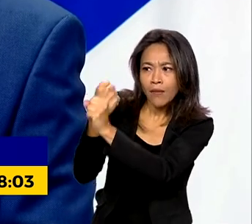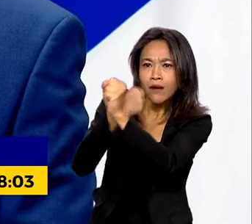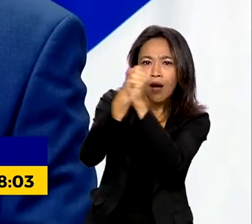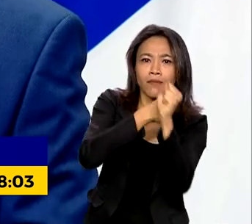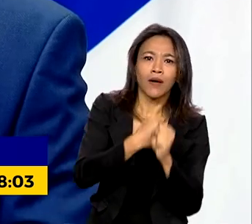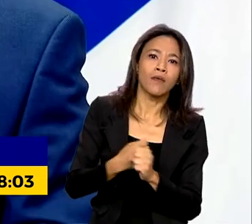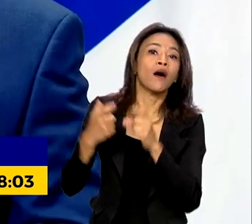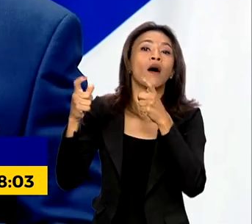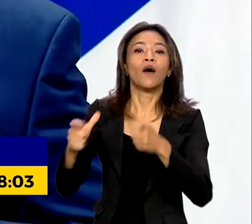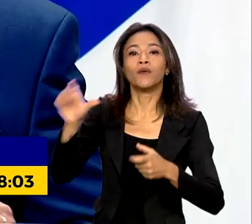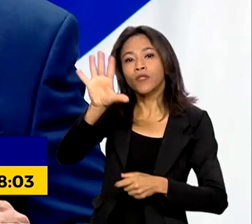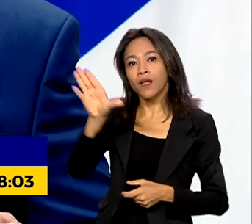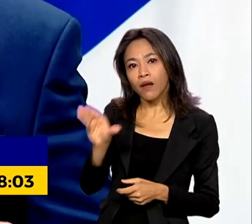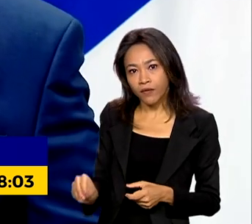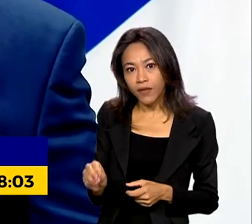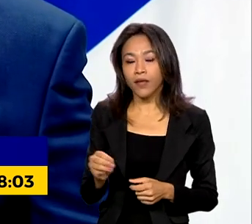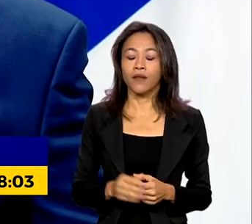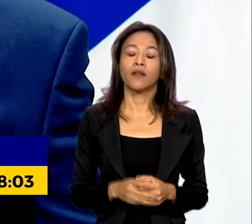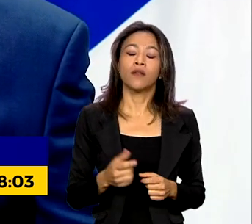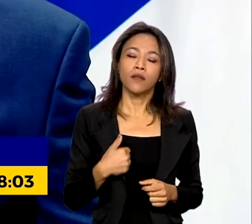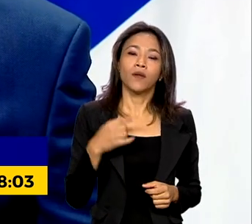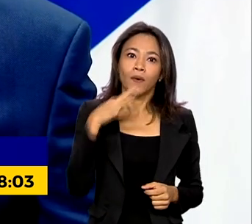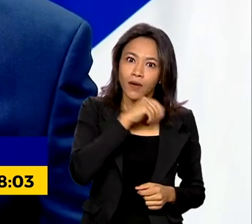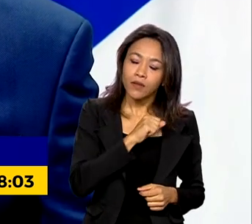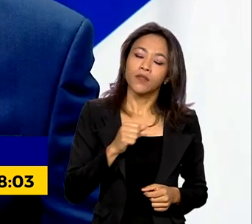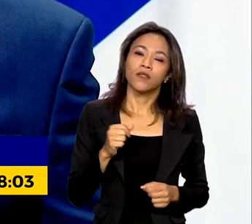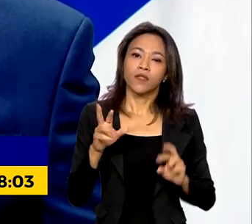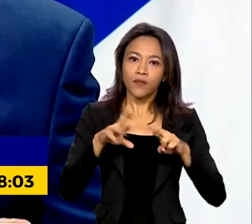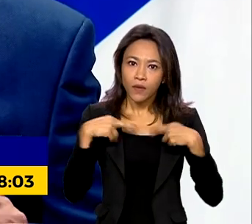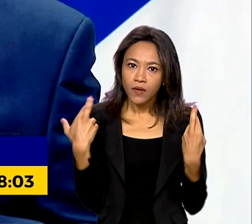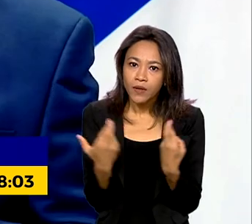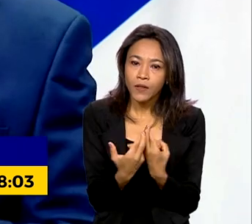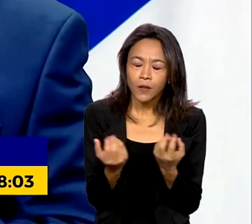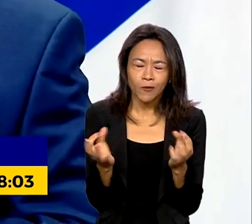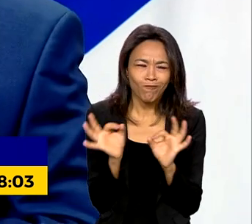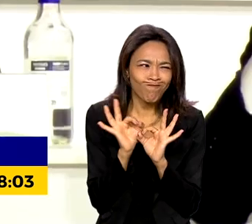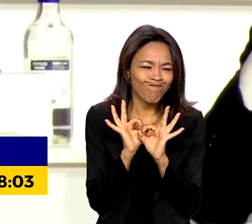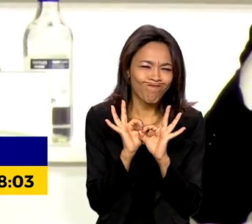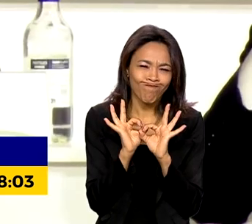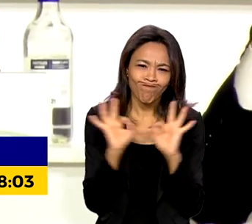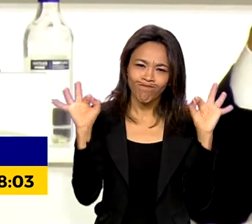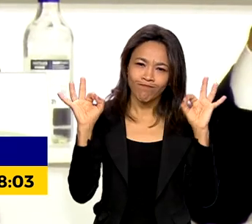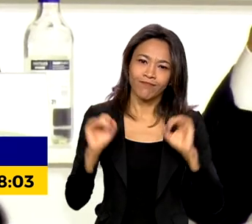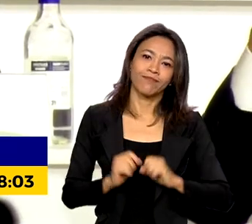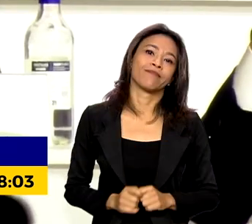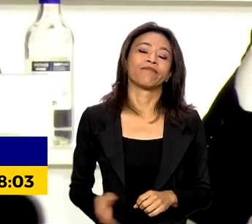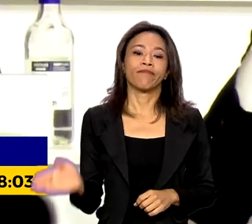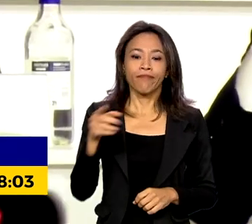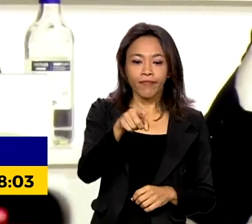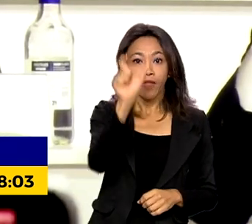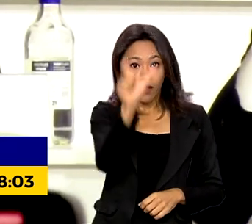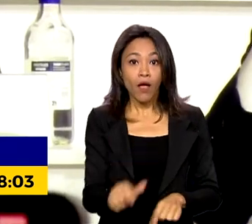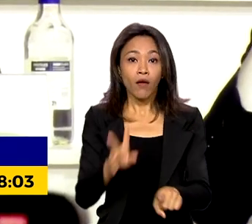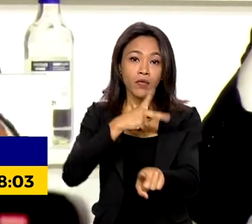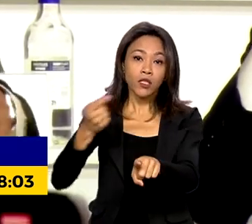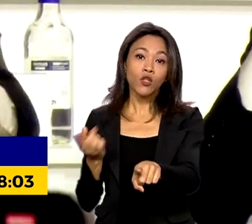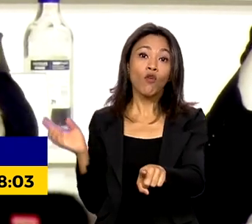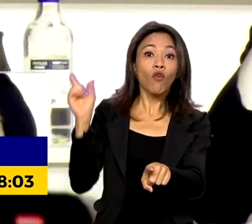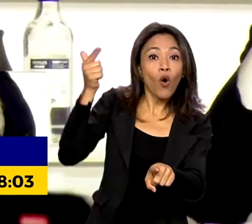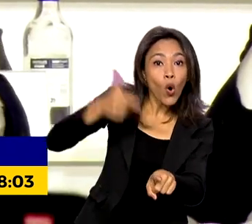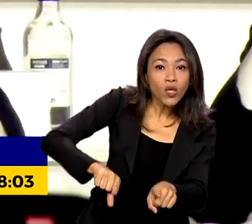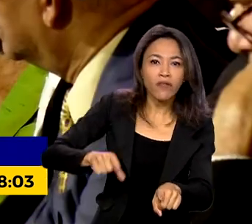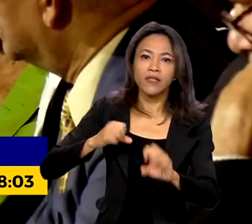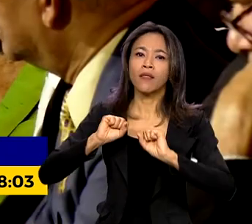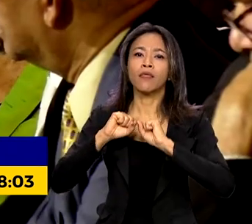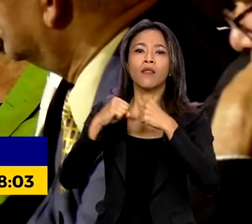na África. E eu acho que foi uma reunião extraordinária. O presidente voltou a defender a